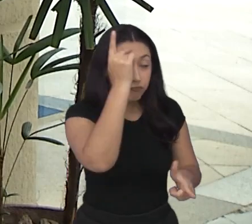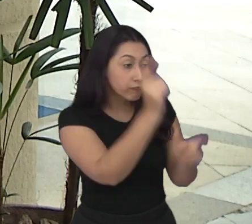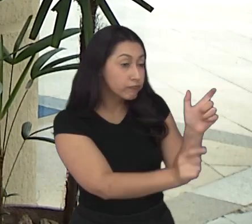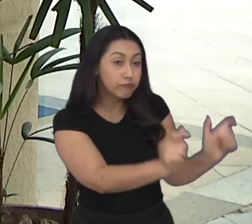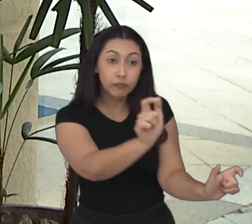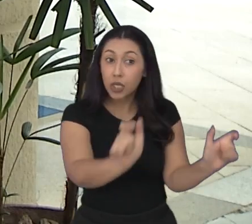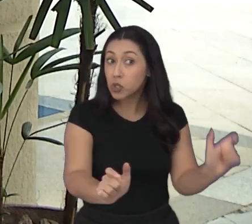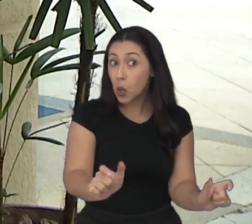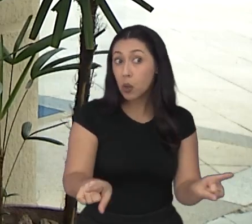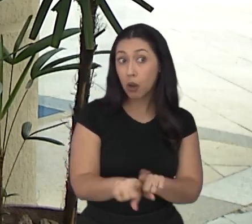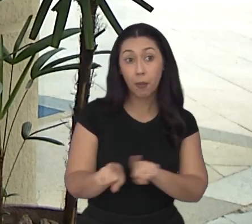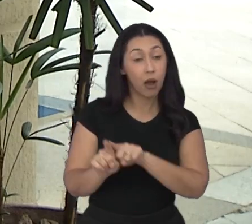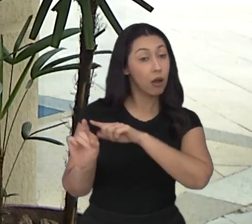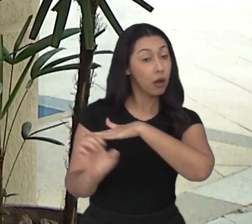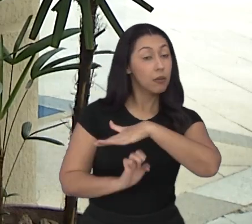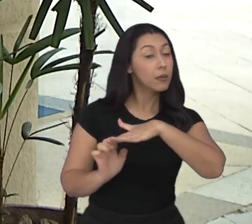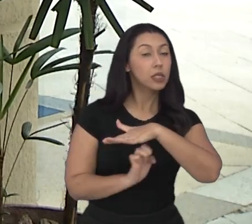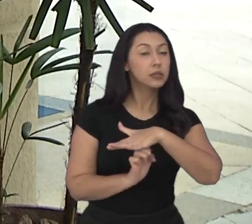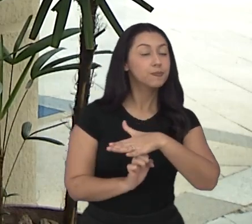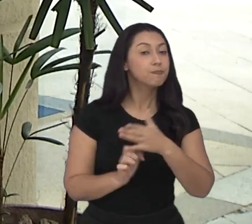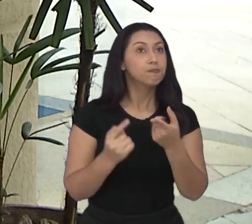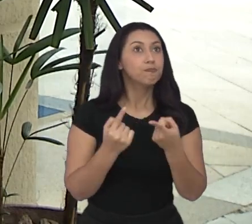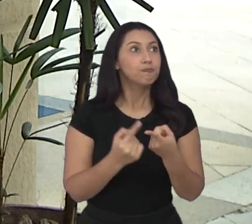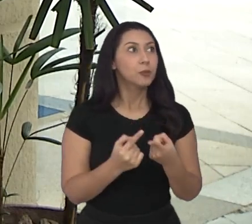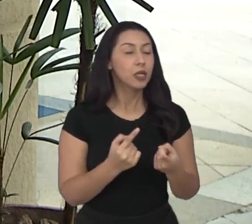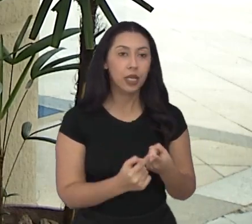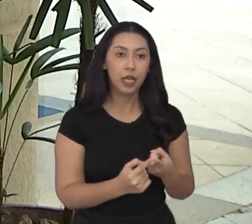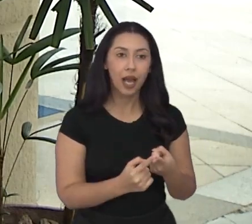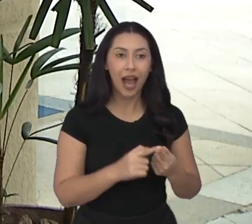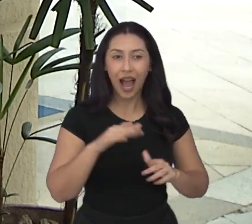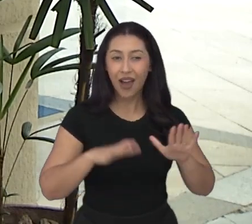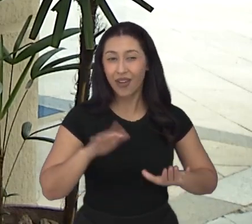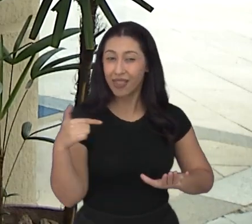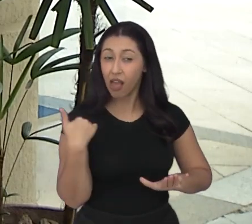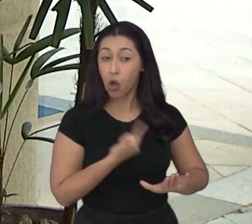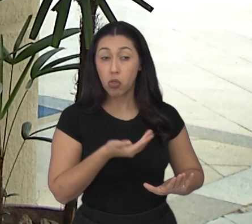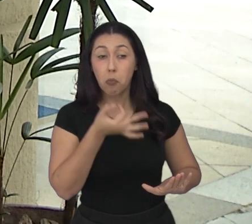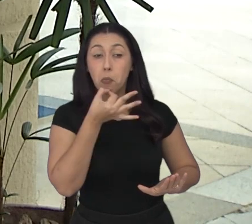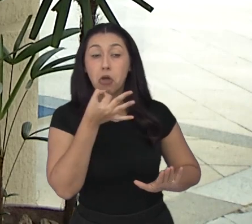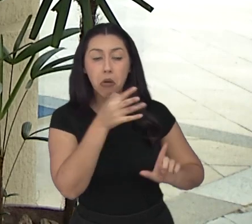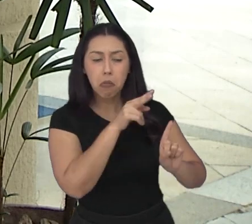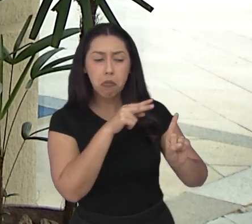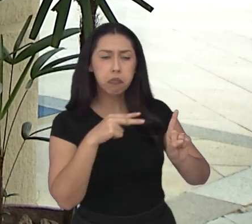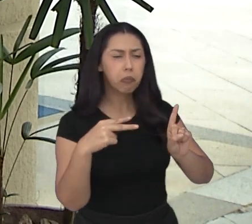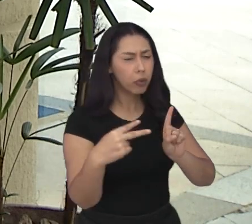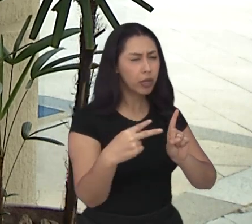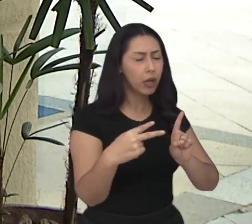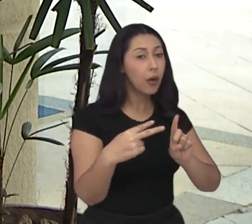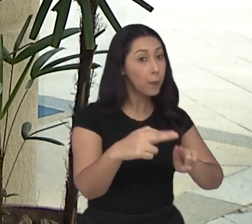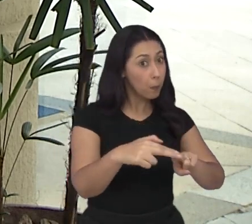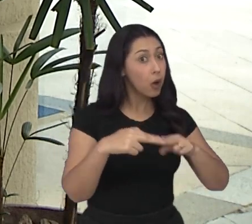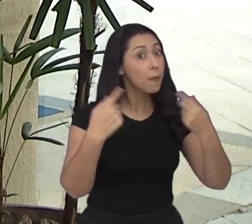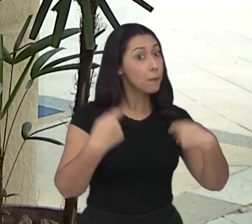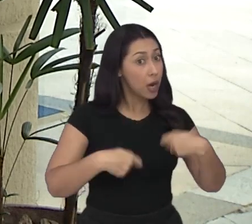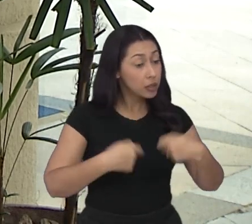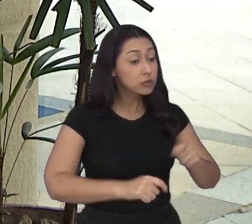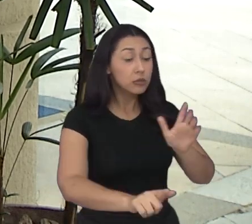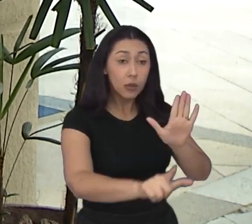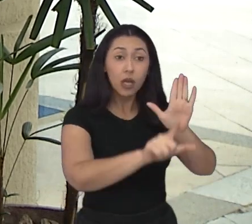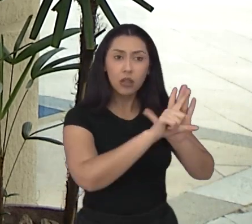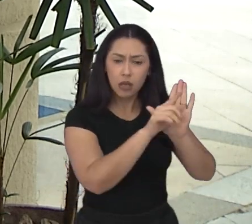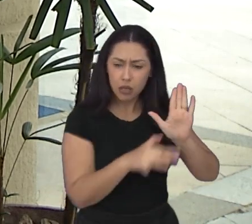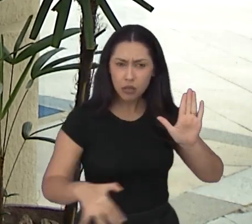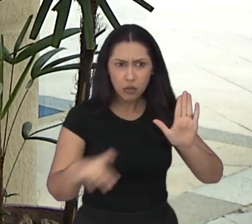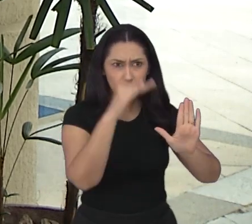das pessoas, das empresas, porque o nosso entendimento ele é muito subjetivo. Então, precisa de uma lei para que